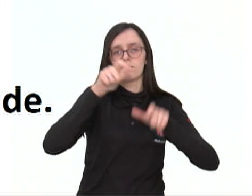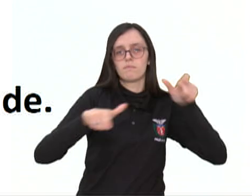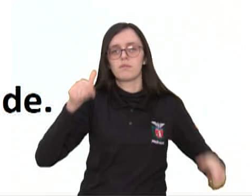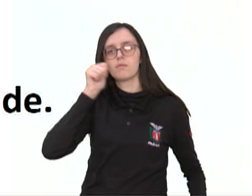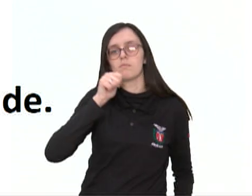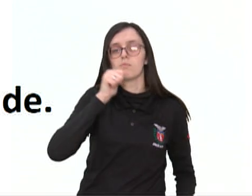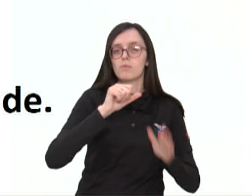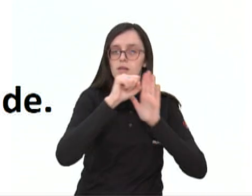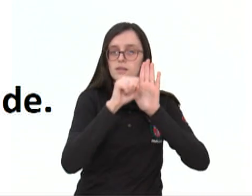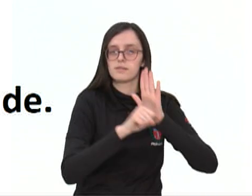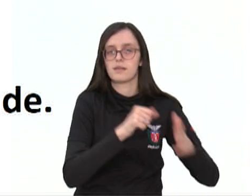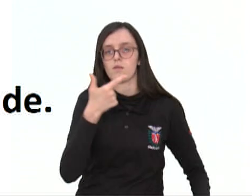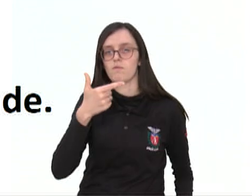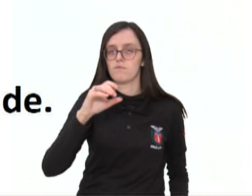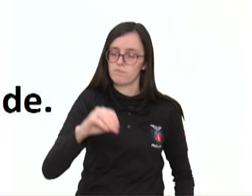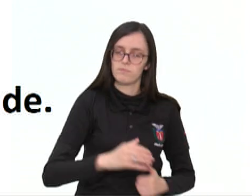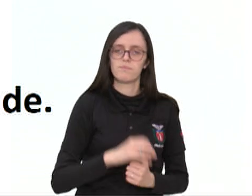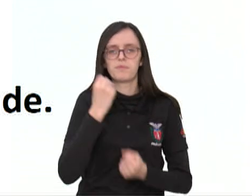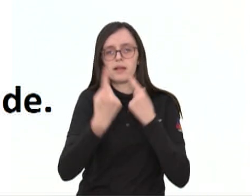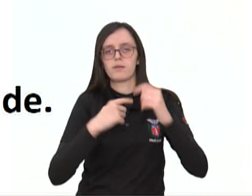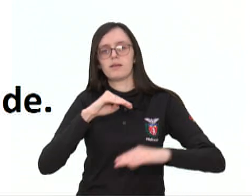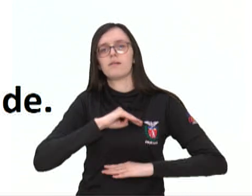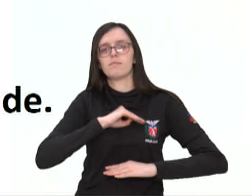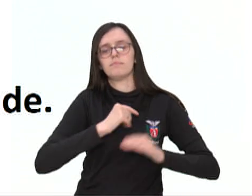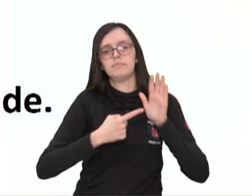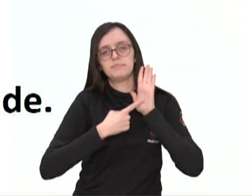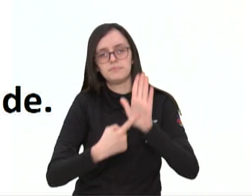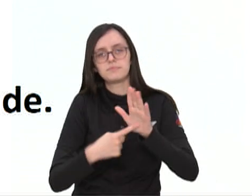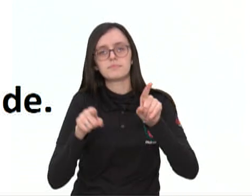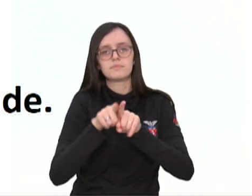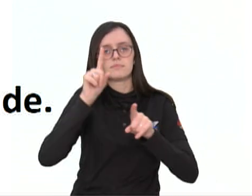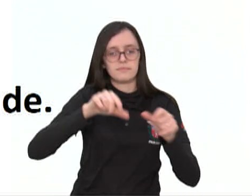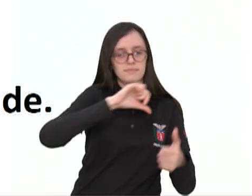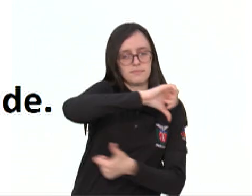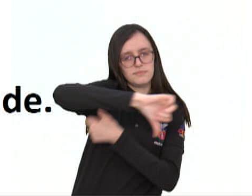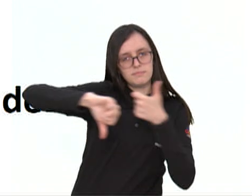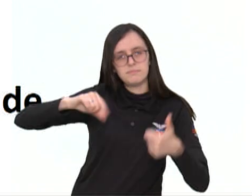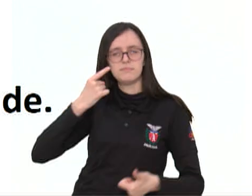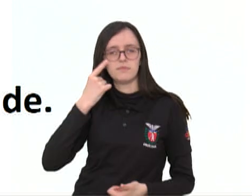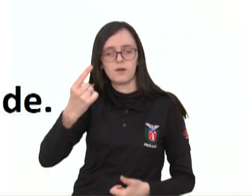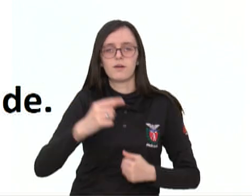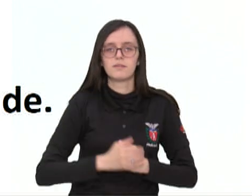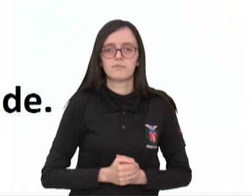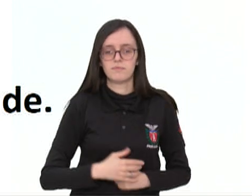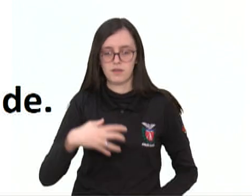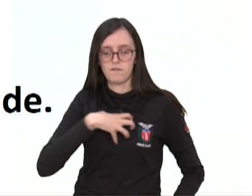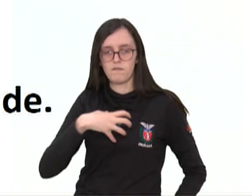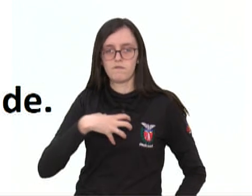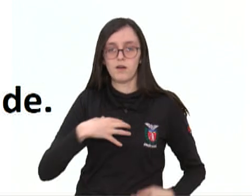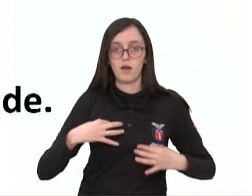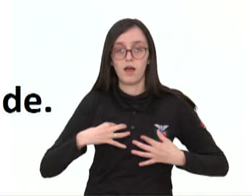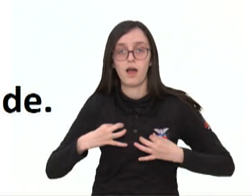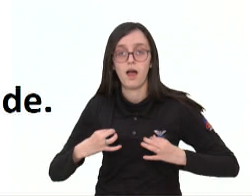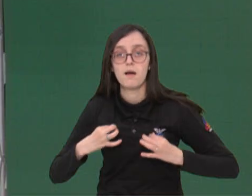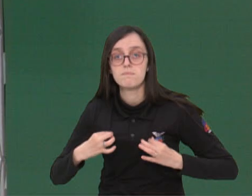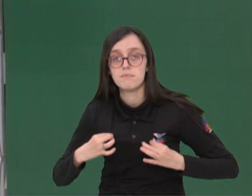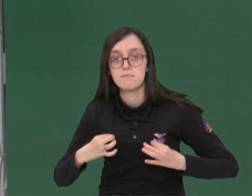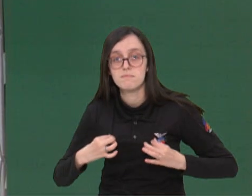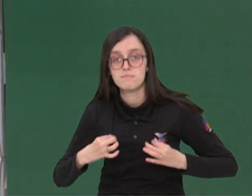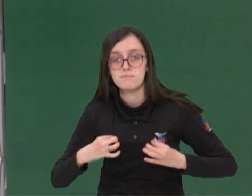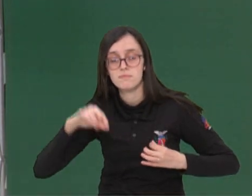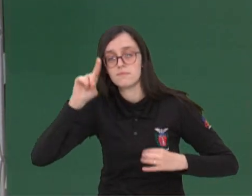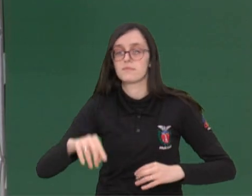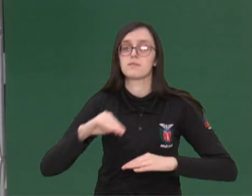mulheres do século XX. Algumas situações então, dessas transformações. O modo de se vestir é